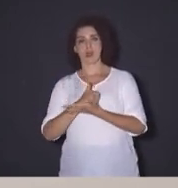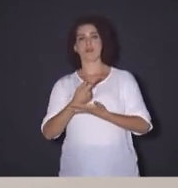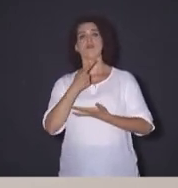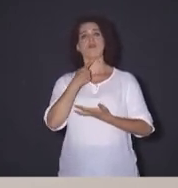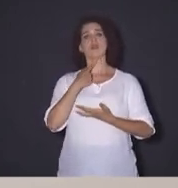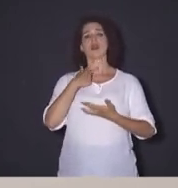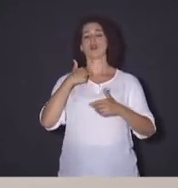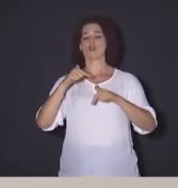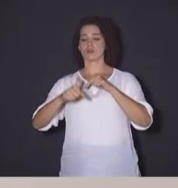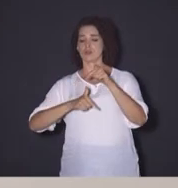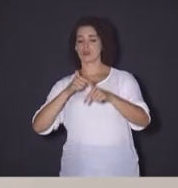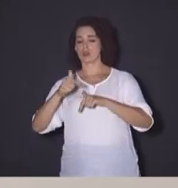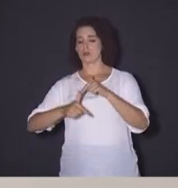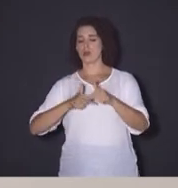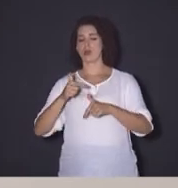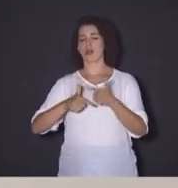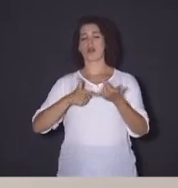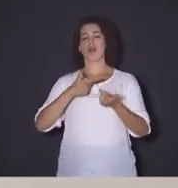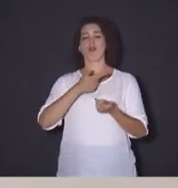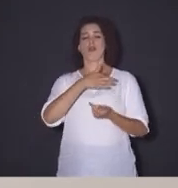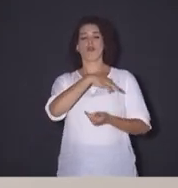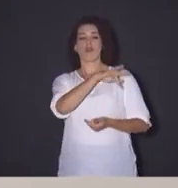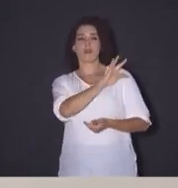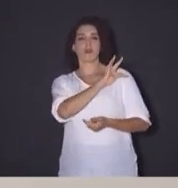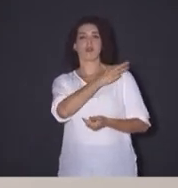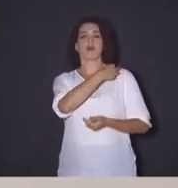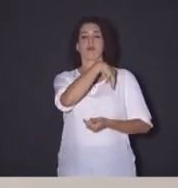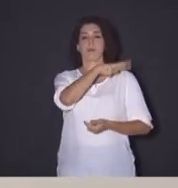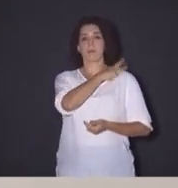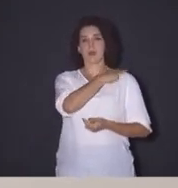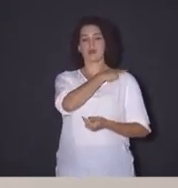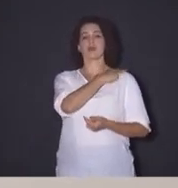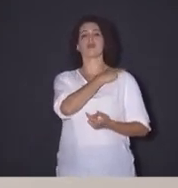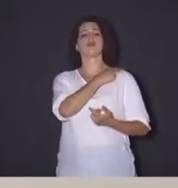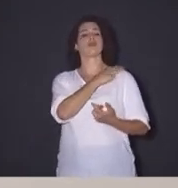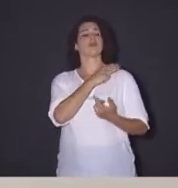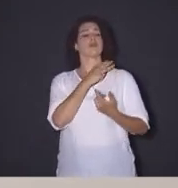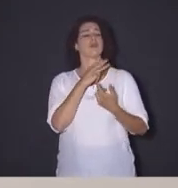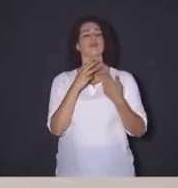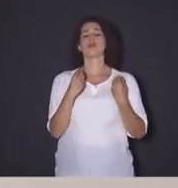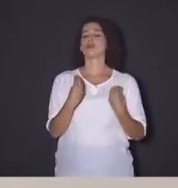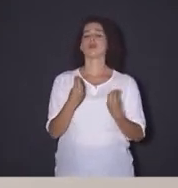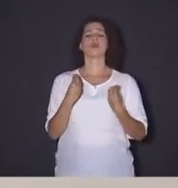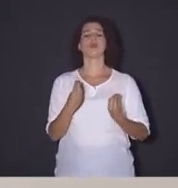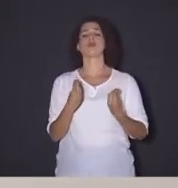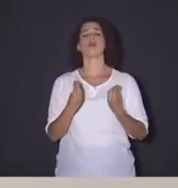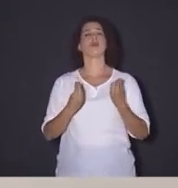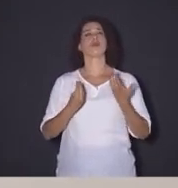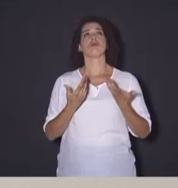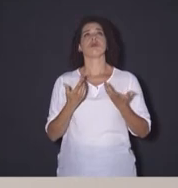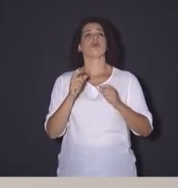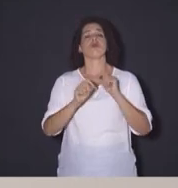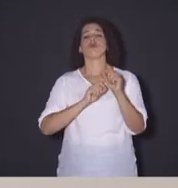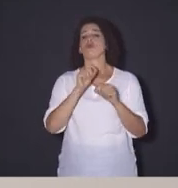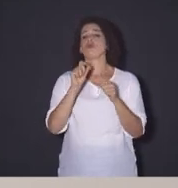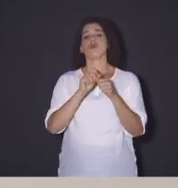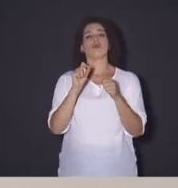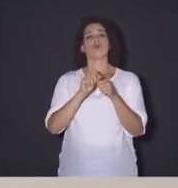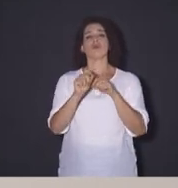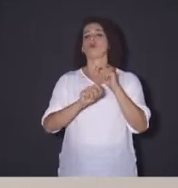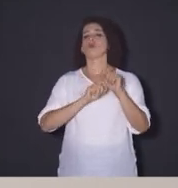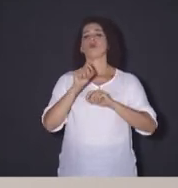básico no ensino fundamental e do ensino médio como eles podem como agir como devemos fazer